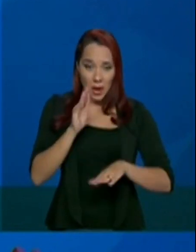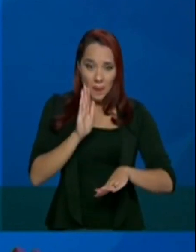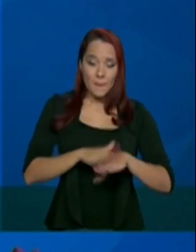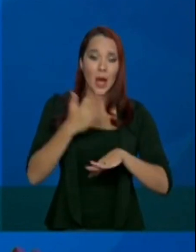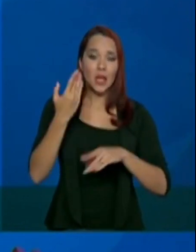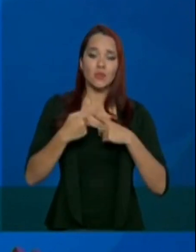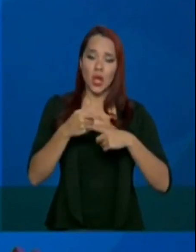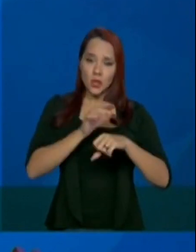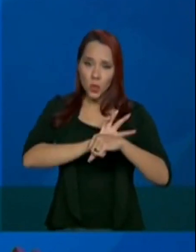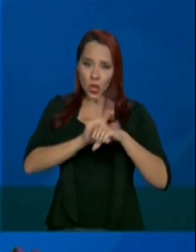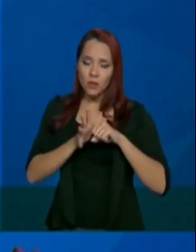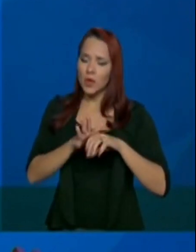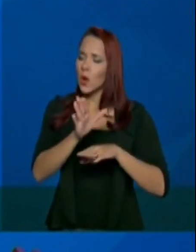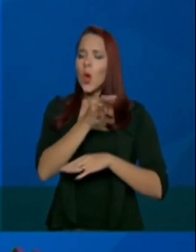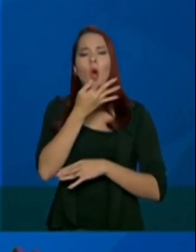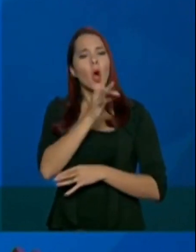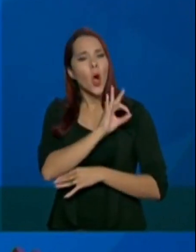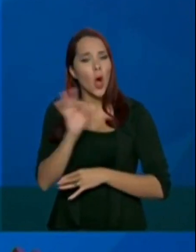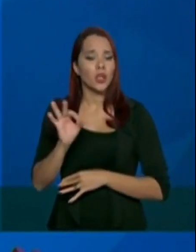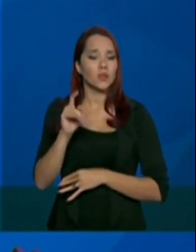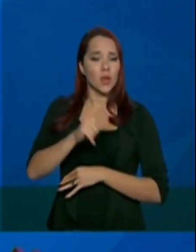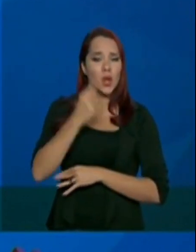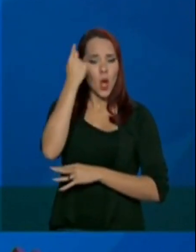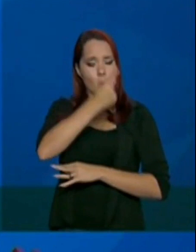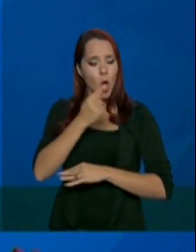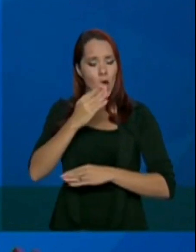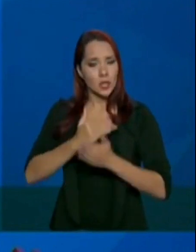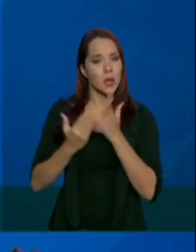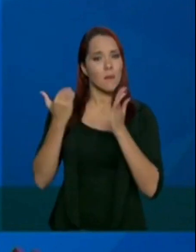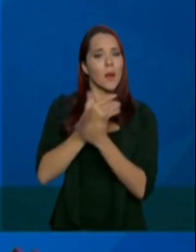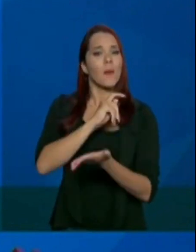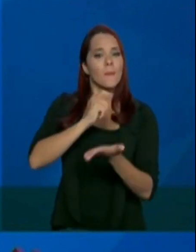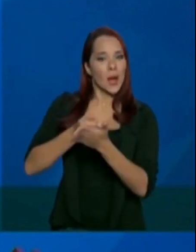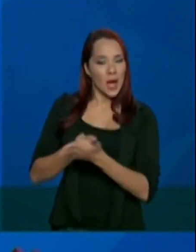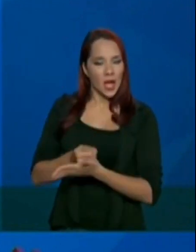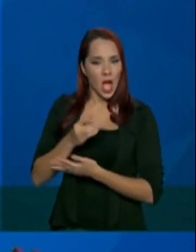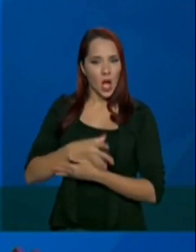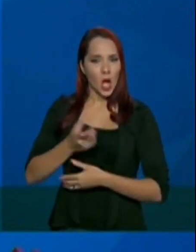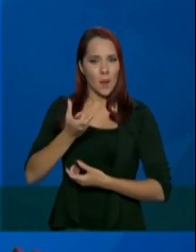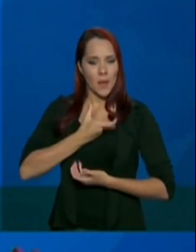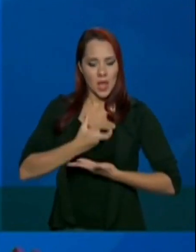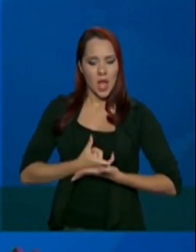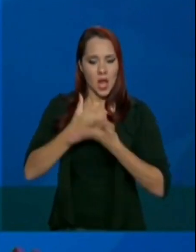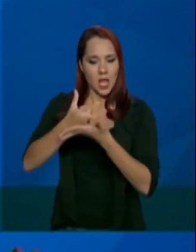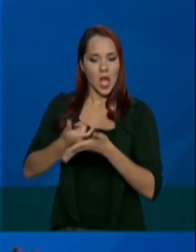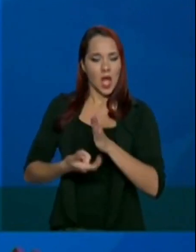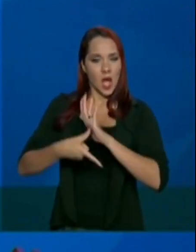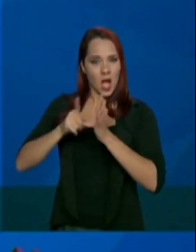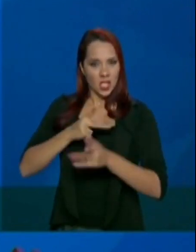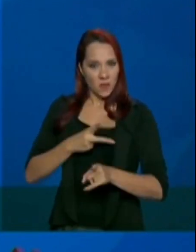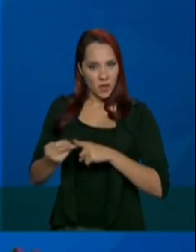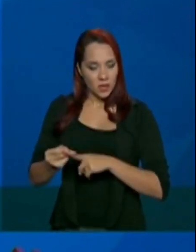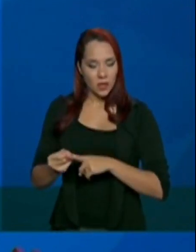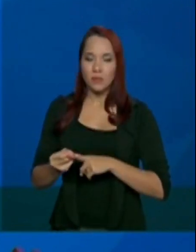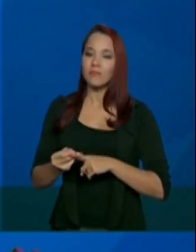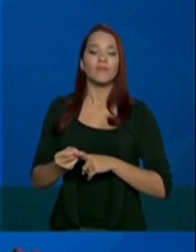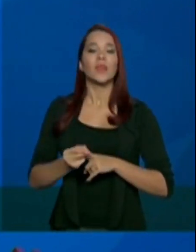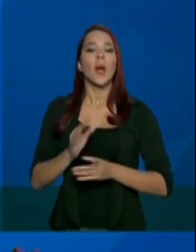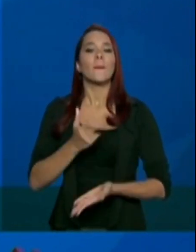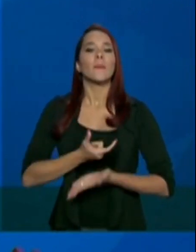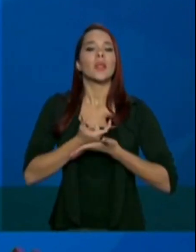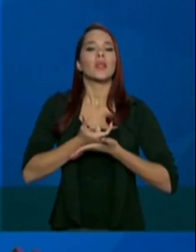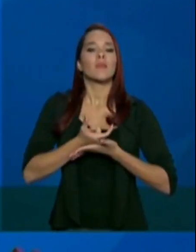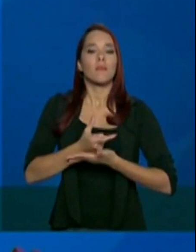mais por causa da coronavírus ótimo ele recebe hora extra mas da medalha antes da batalha as